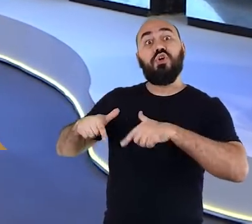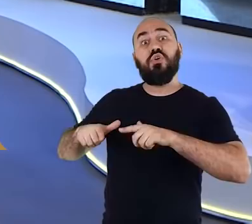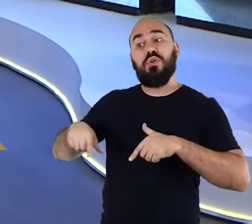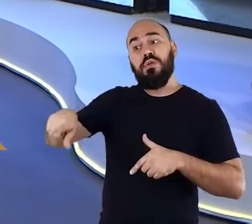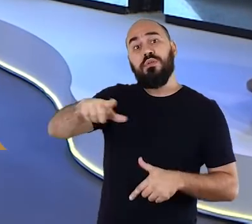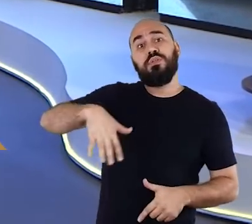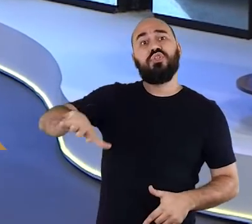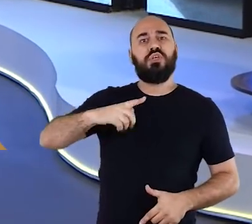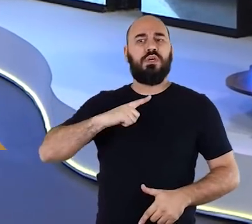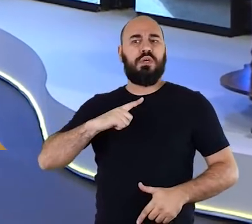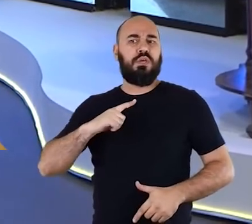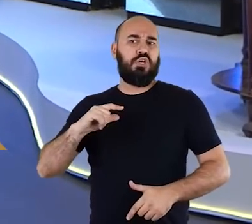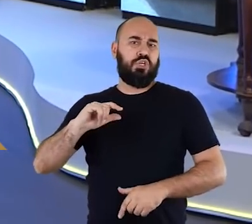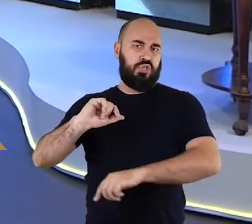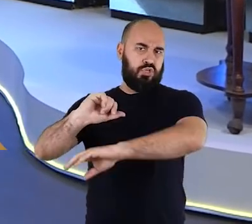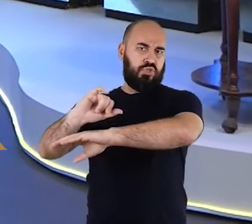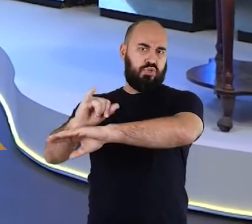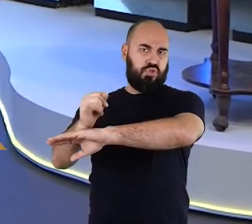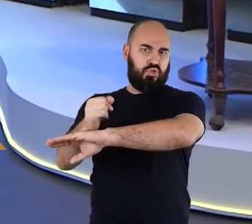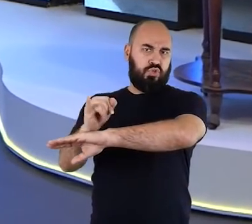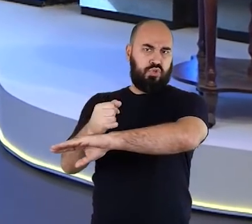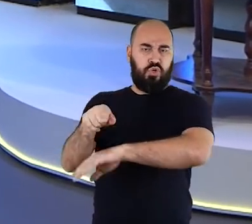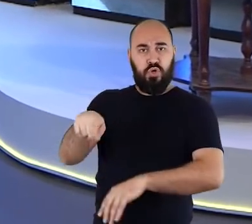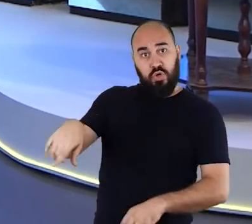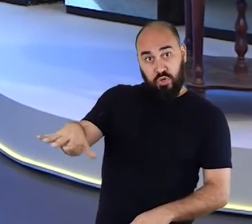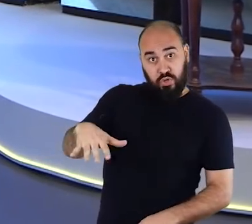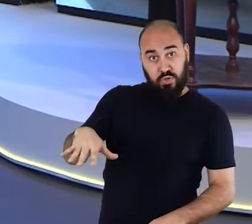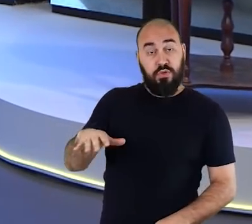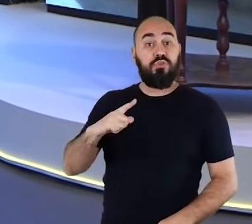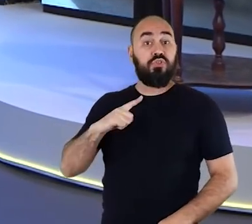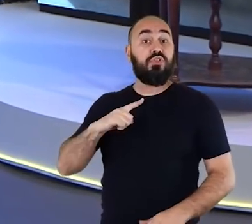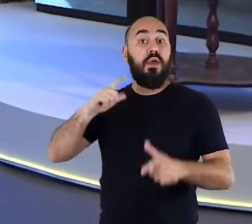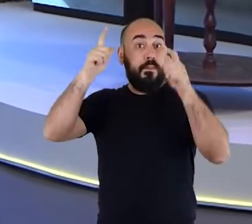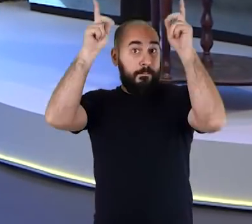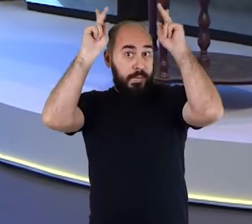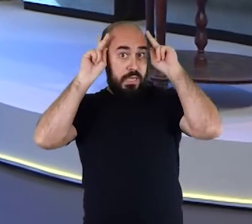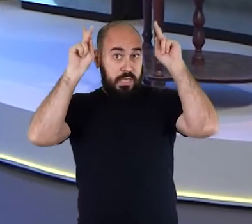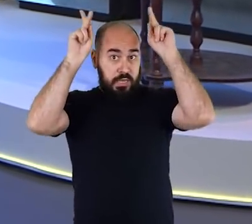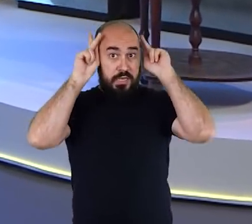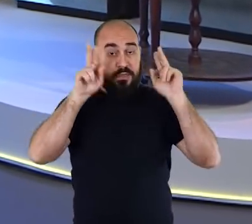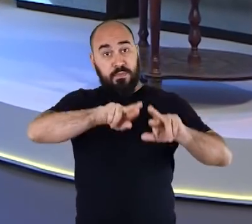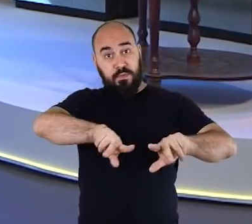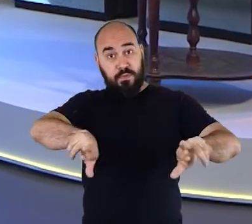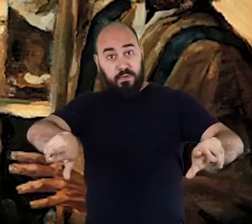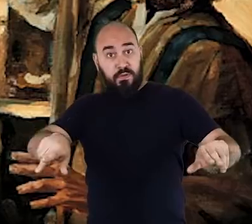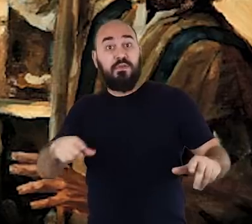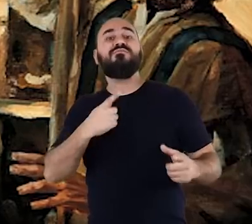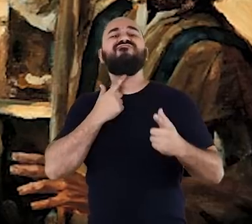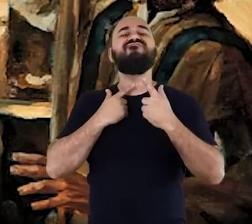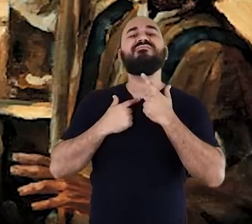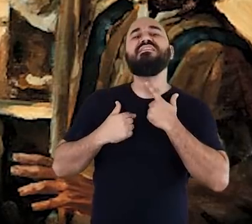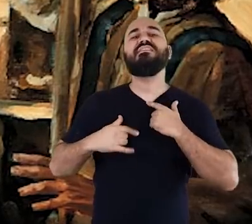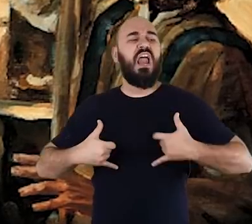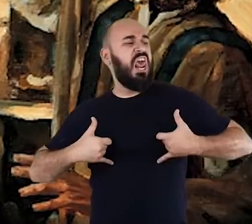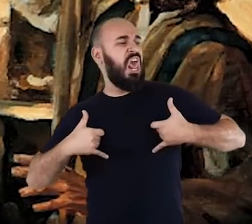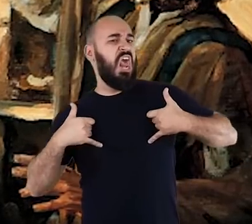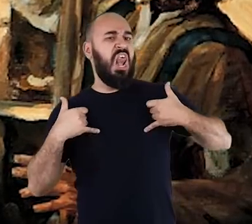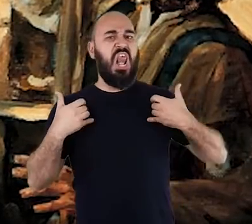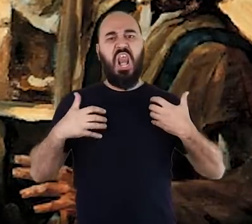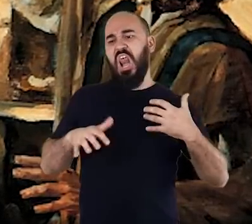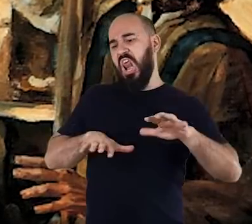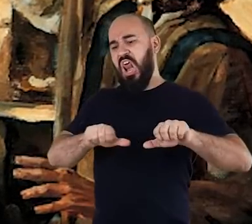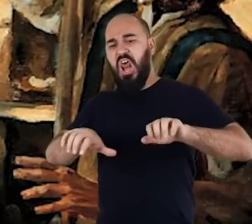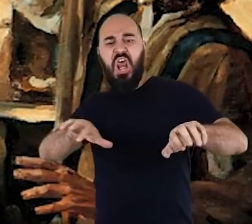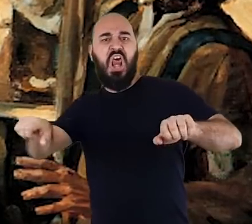príncipes ambiciosos e foi nesse contexto que apareceu o profeta Jeremias. Ele denunciou os pecados